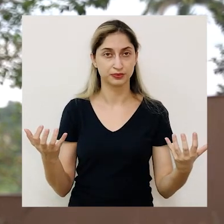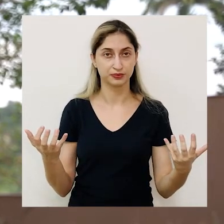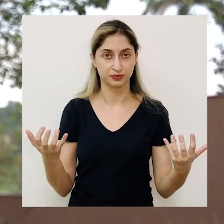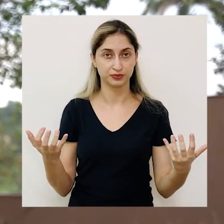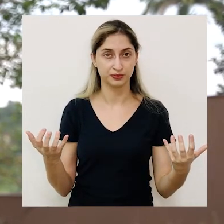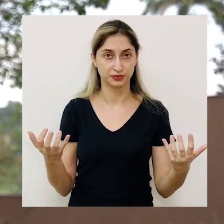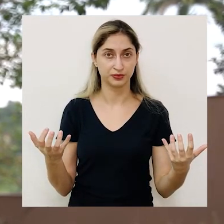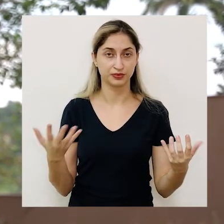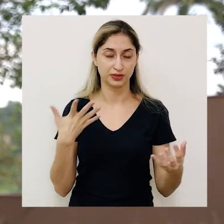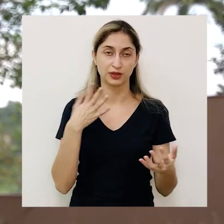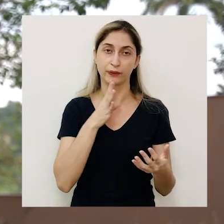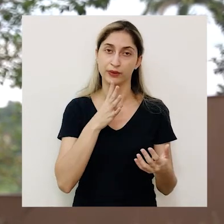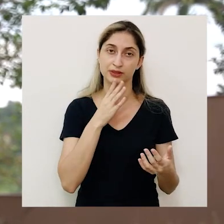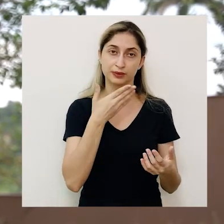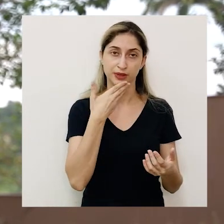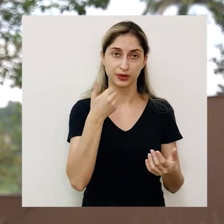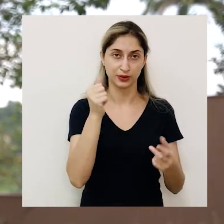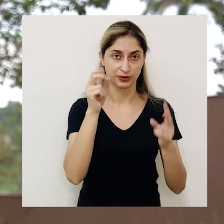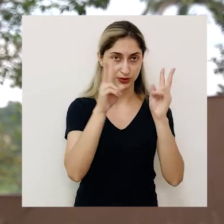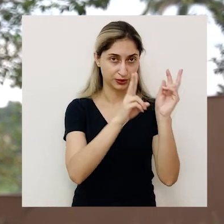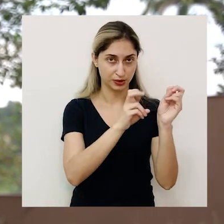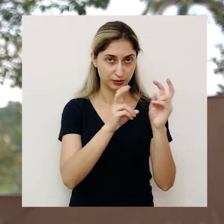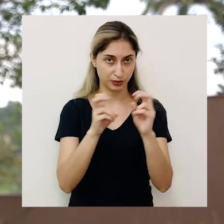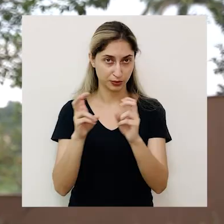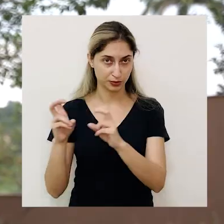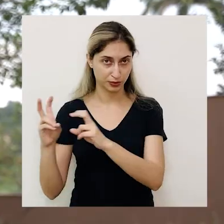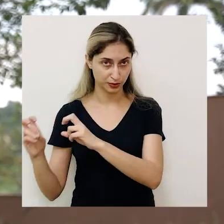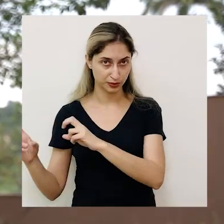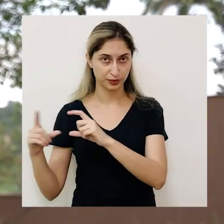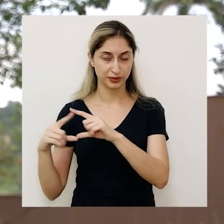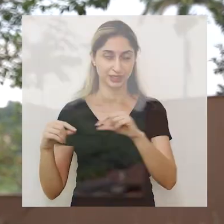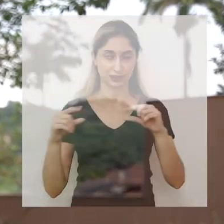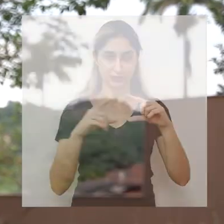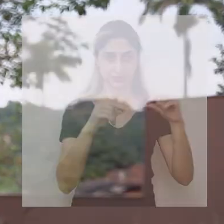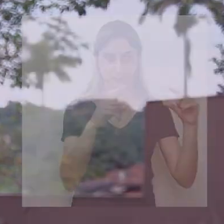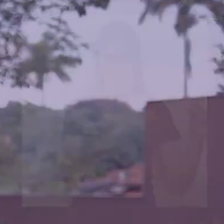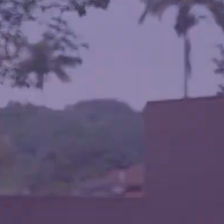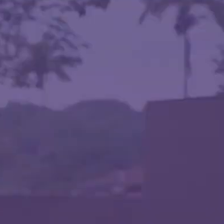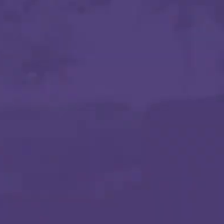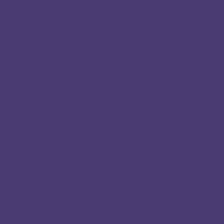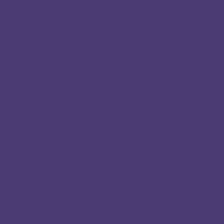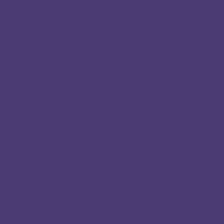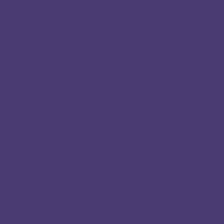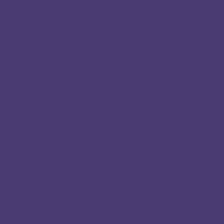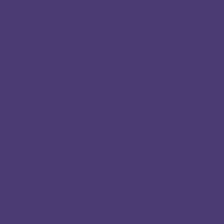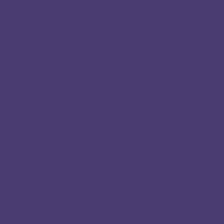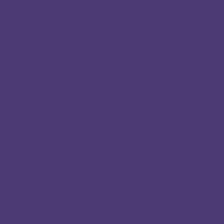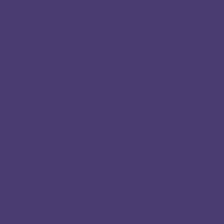conhecer um pouco, né, de uma visão mais ampla dessas espécies.